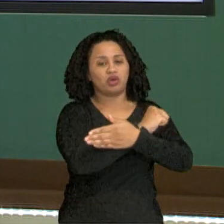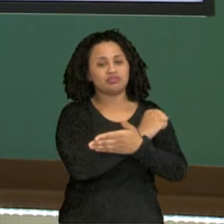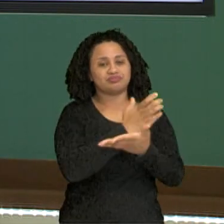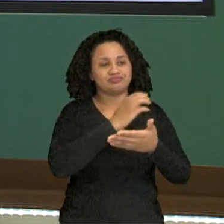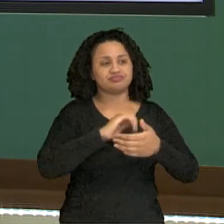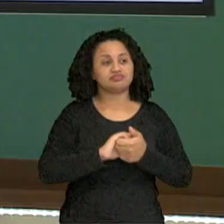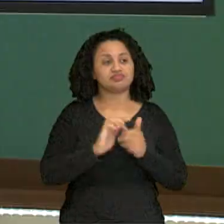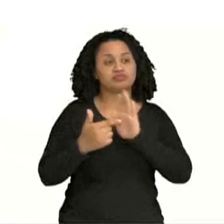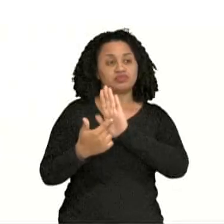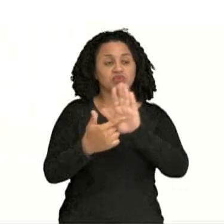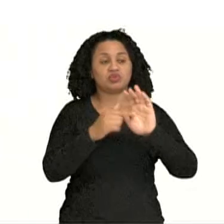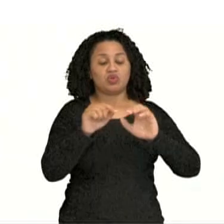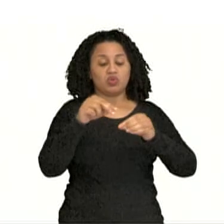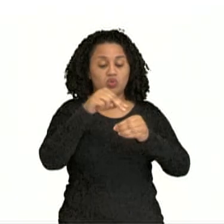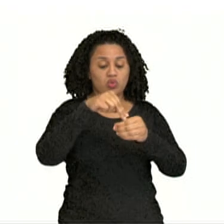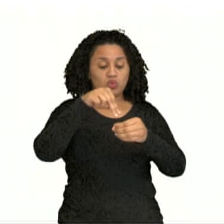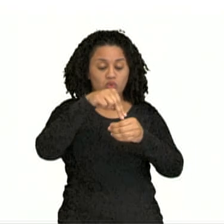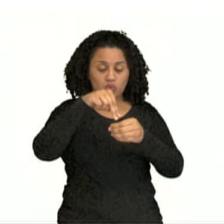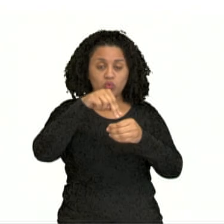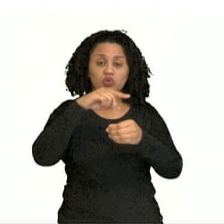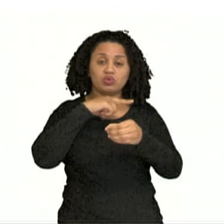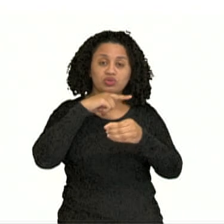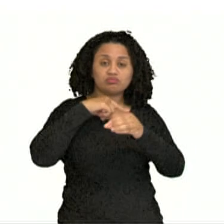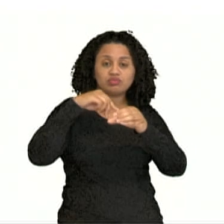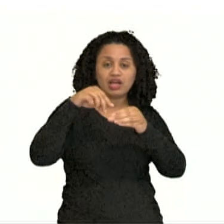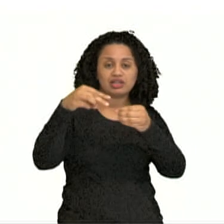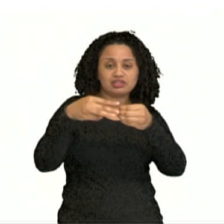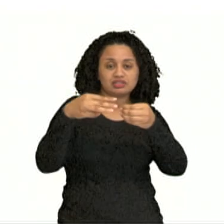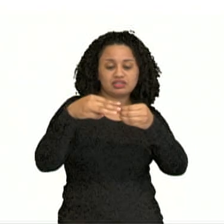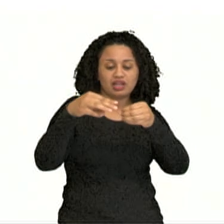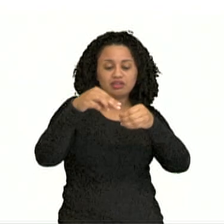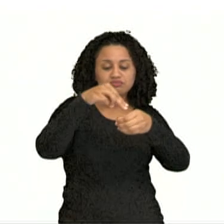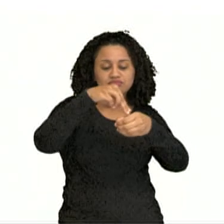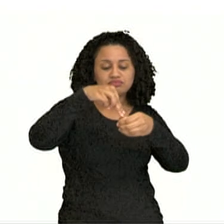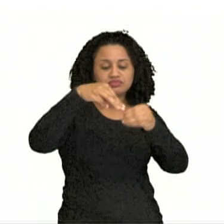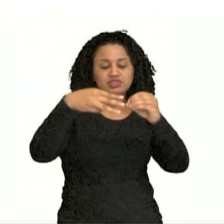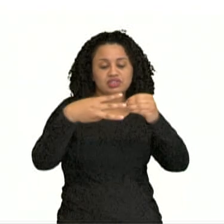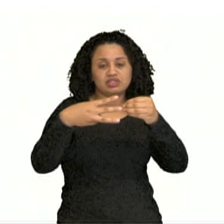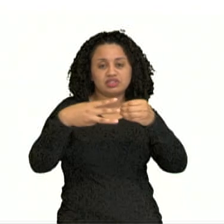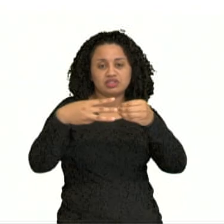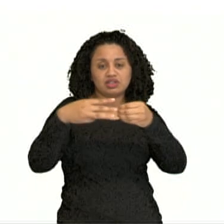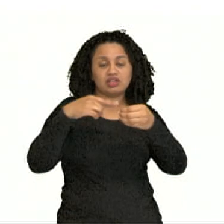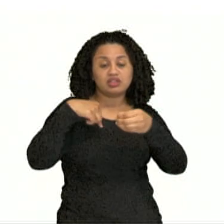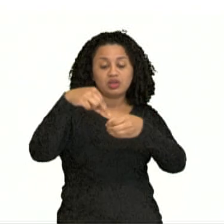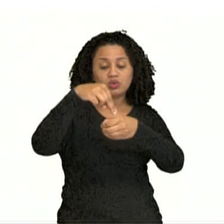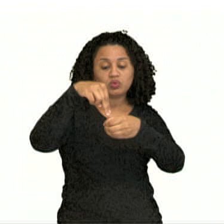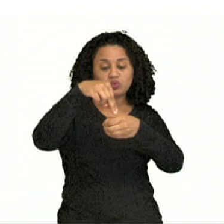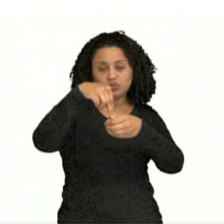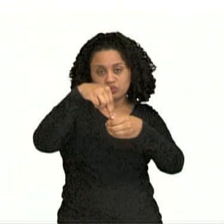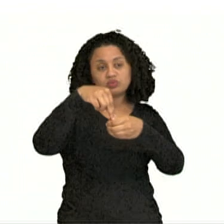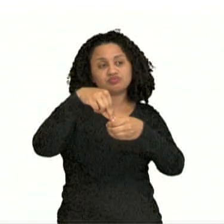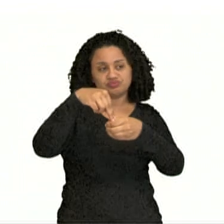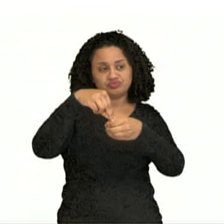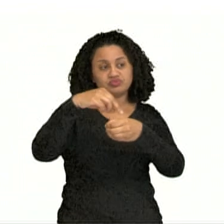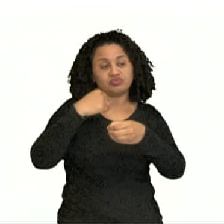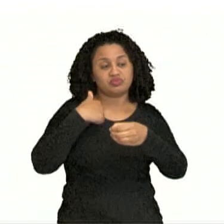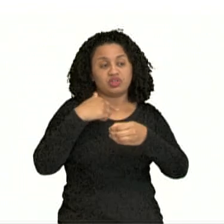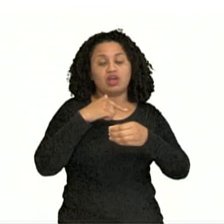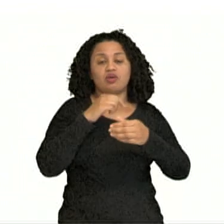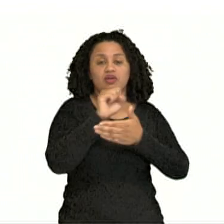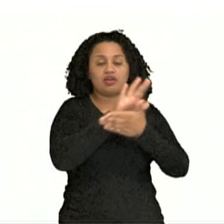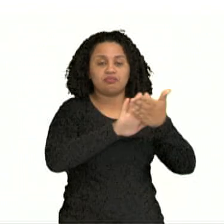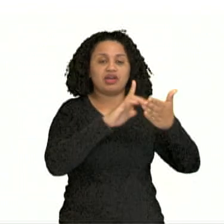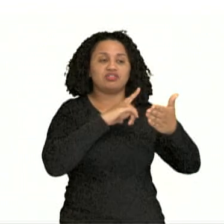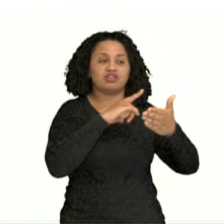núcleo delimitado por um envoltório nuclear, a carioteca ou membrana nuclear. Então, na imagem à esquerda, nós